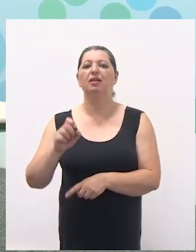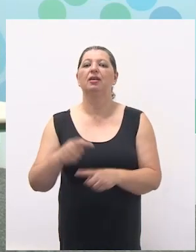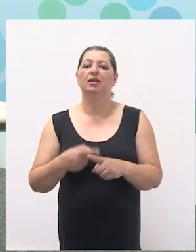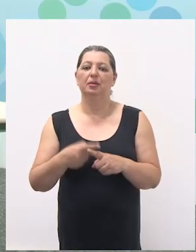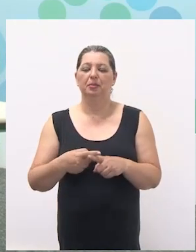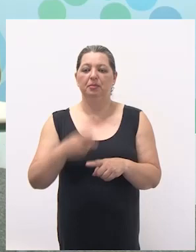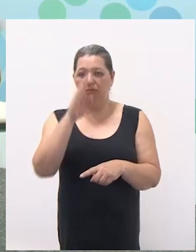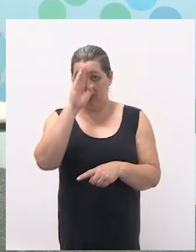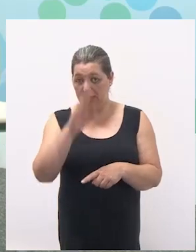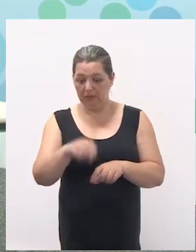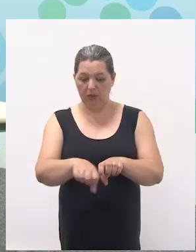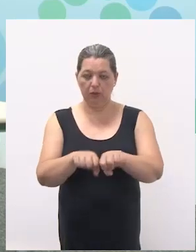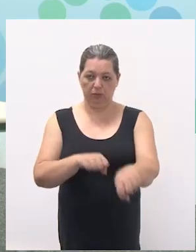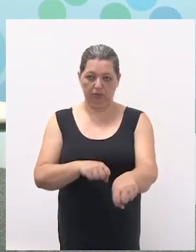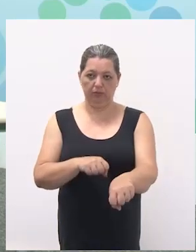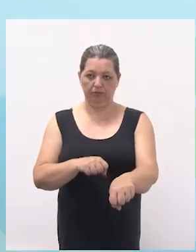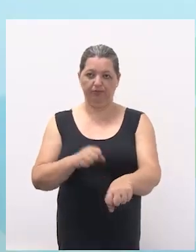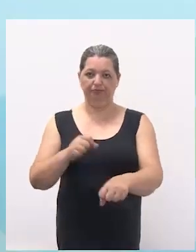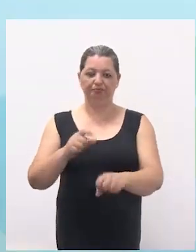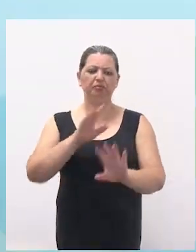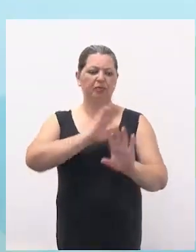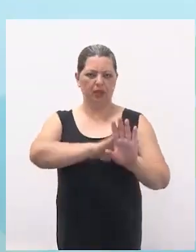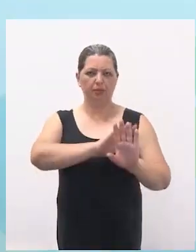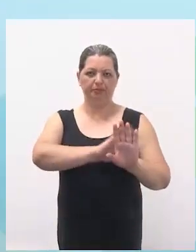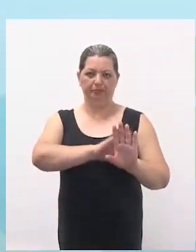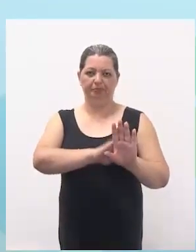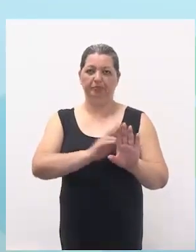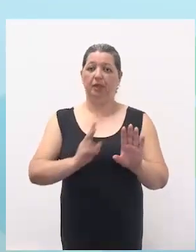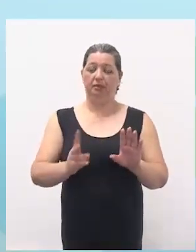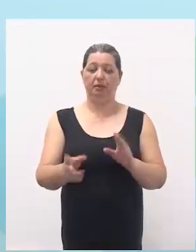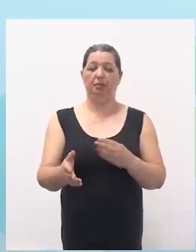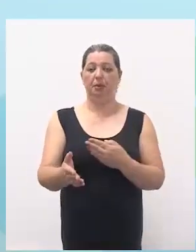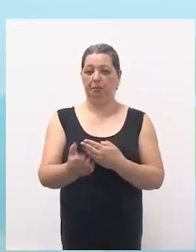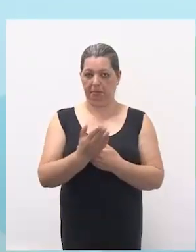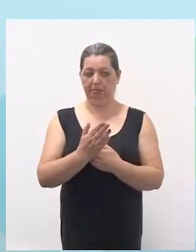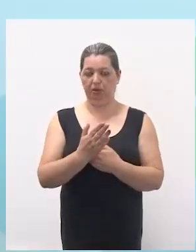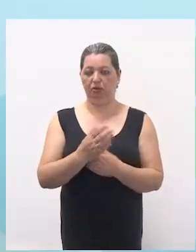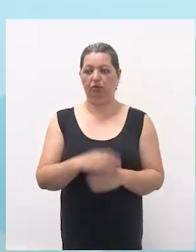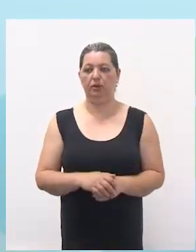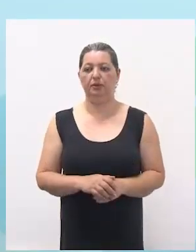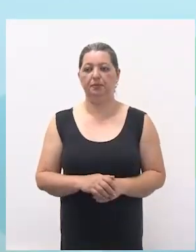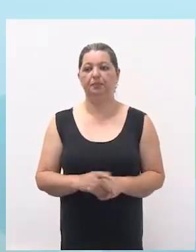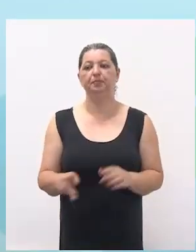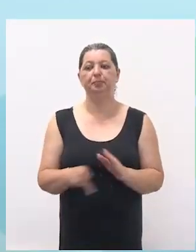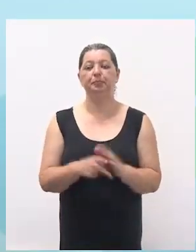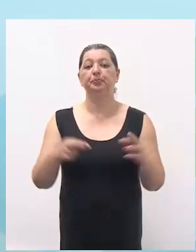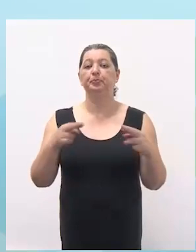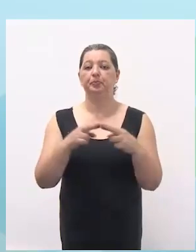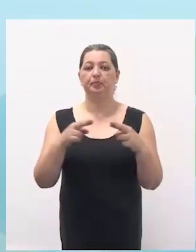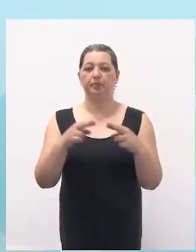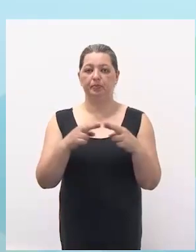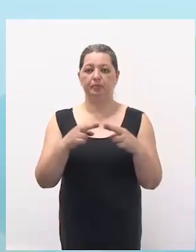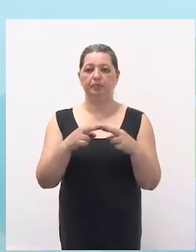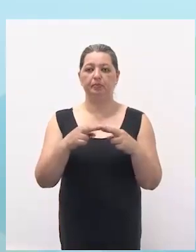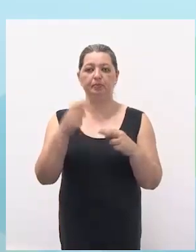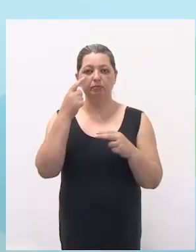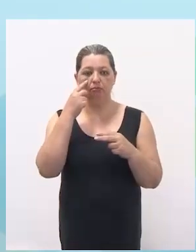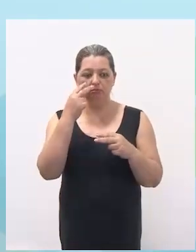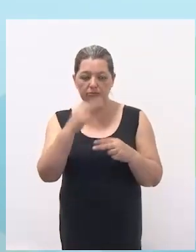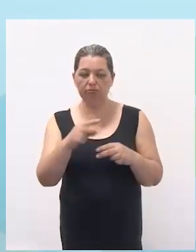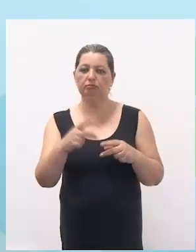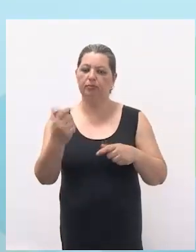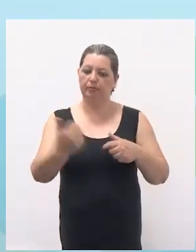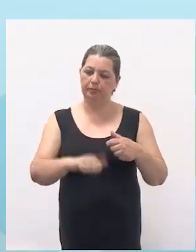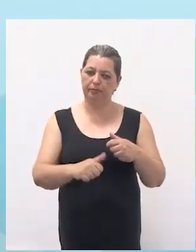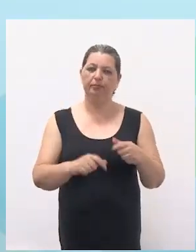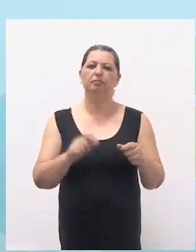formações, né? Ele, nos bastidores, ele sempre me ajuda. É essa questão da gente trazer a rede para a rede ver que é possível, que a